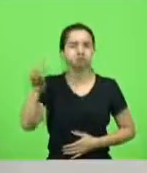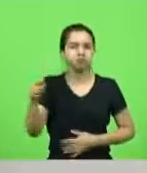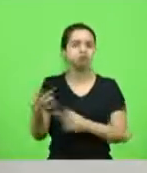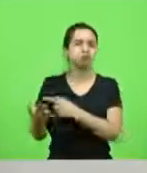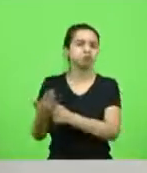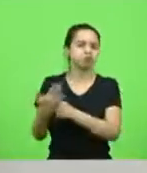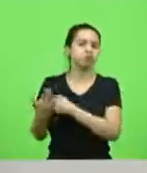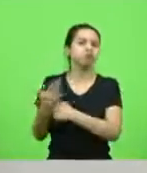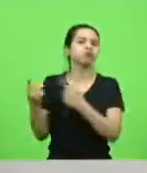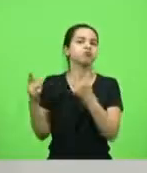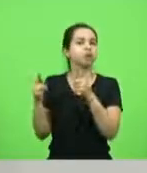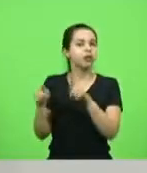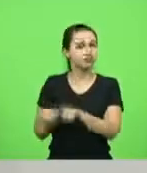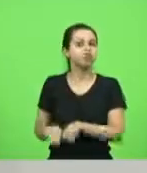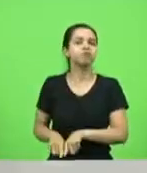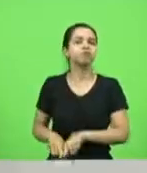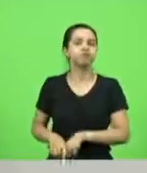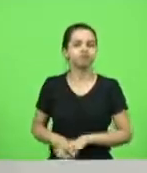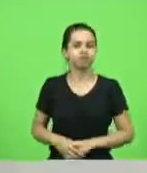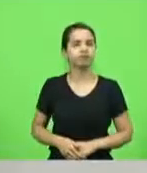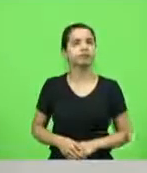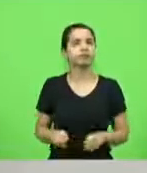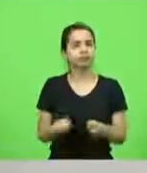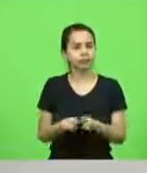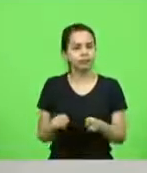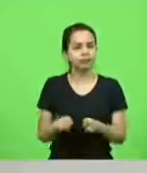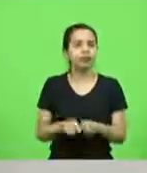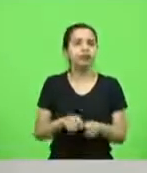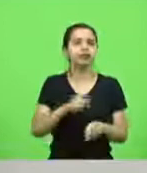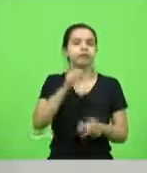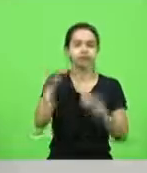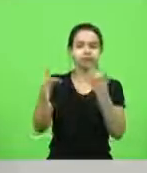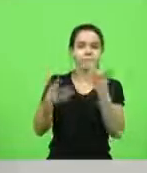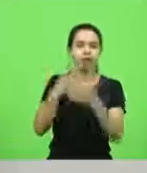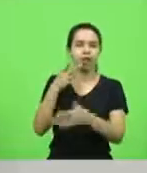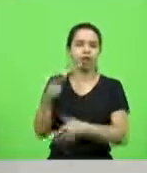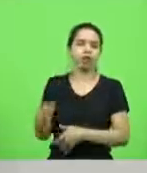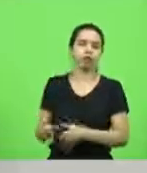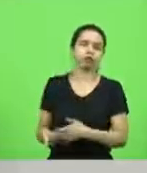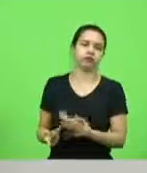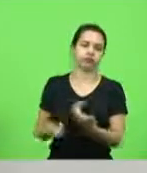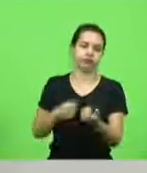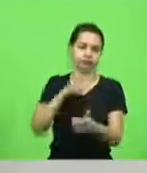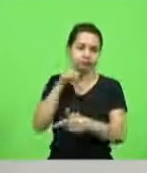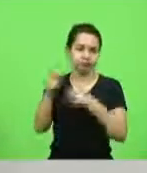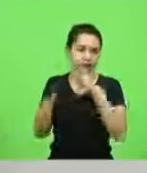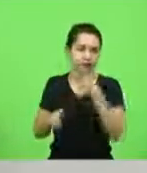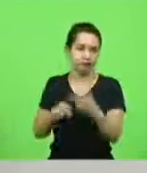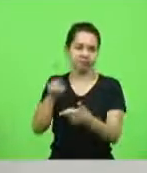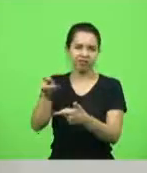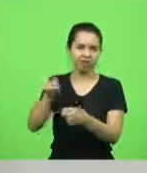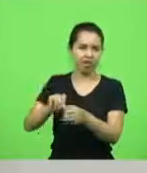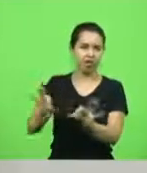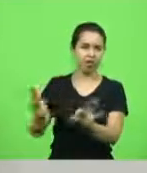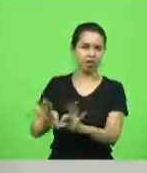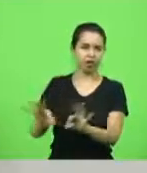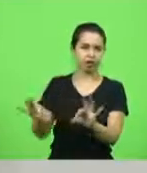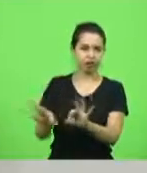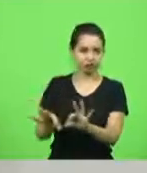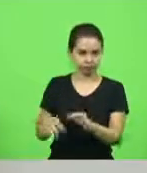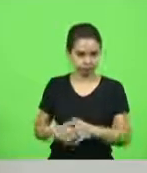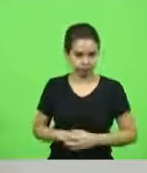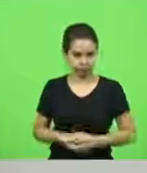todo também ouviu injustiças aquela época ali vocês não vão fazer nada vocês não estão fazendo nada e detalhe todo